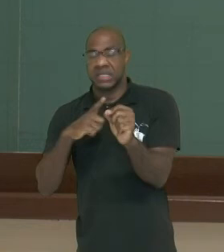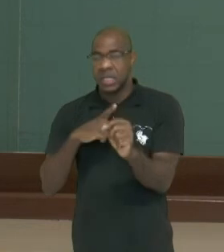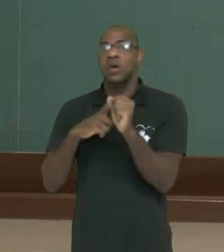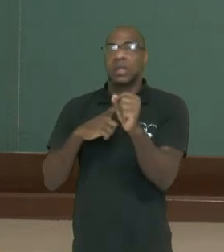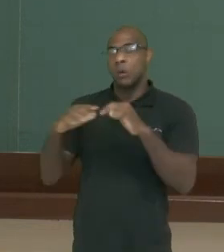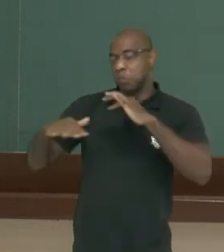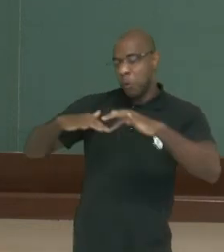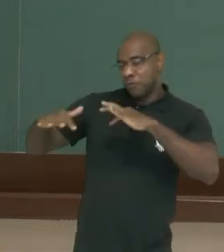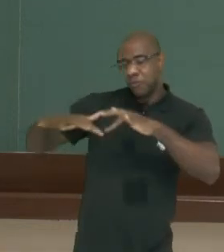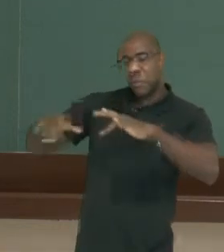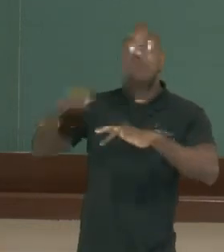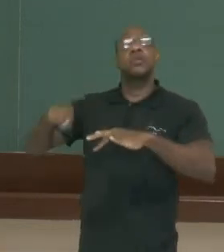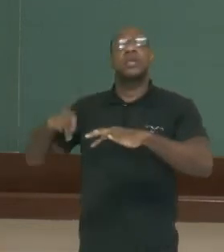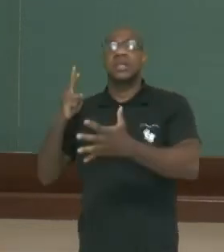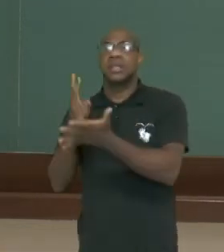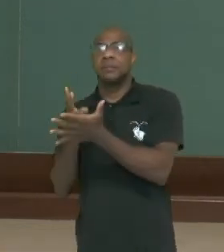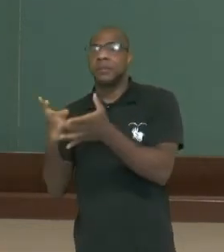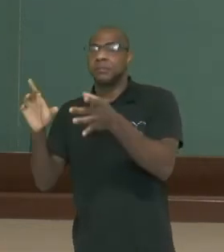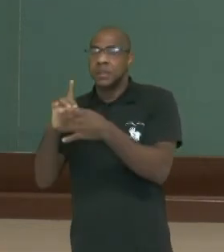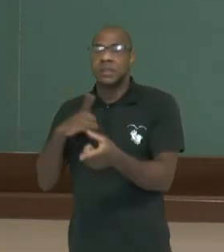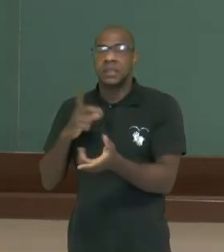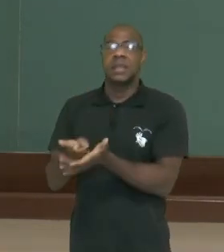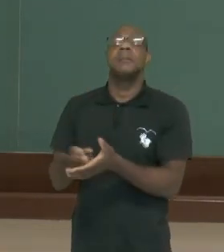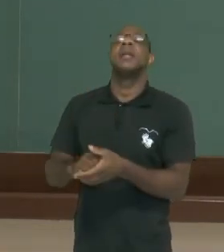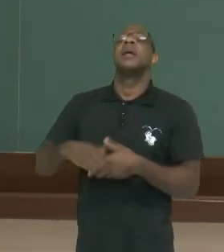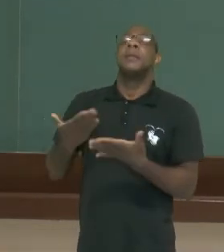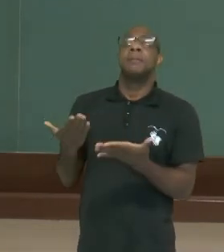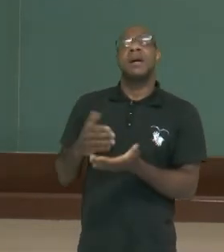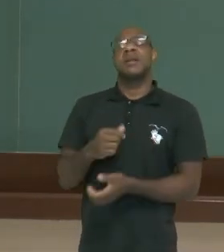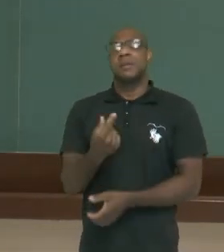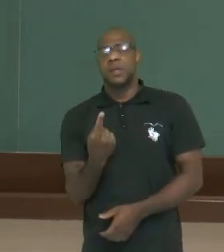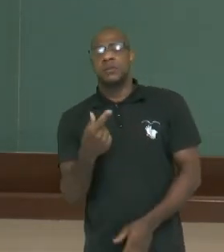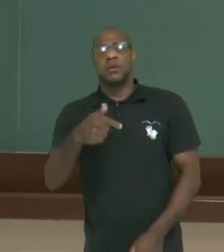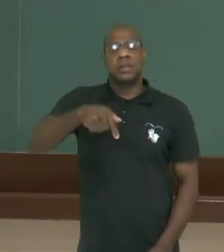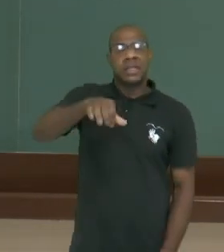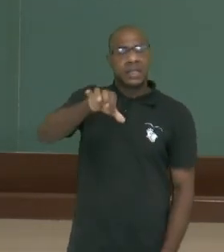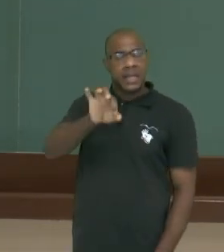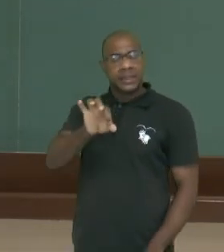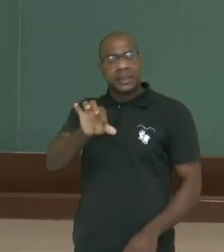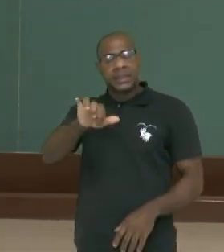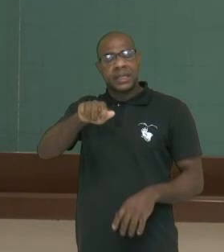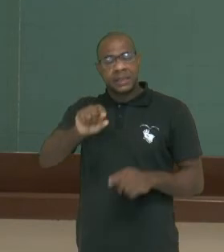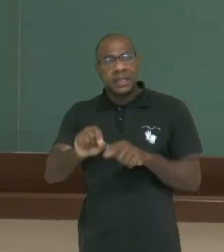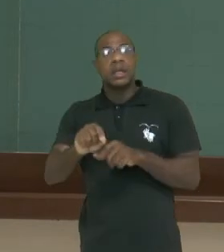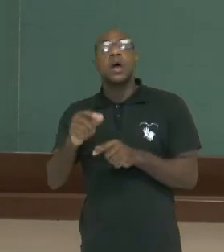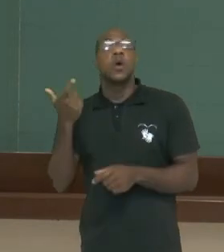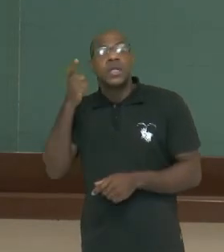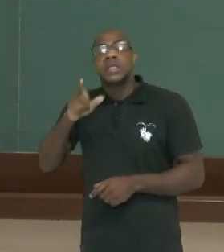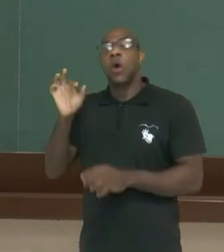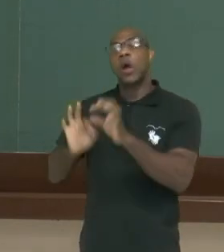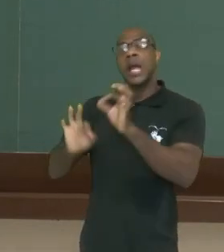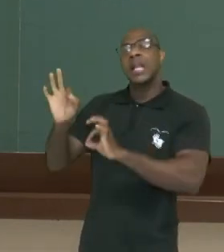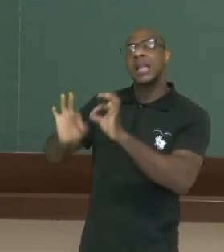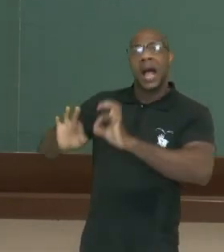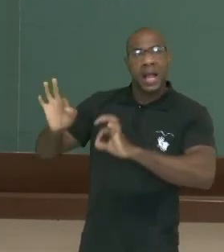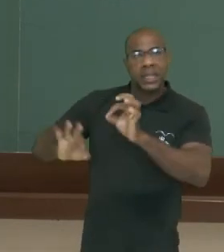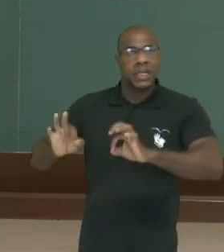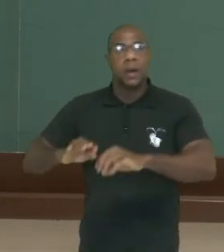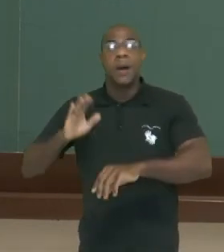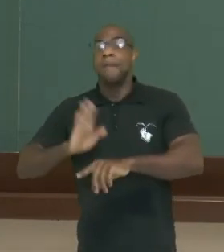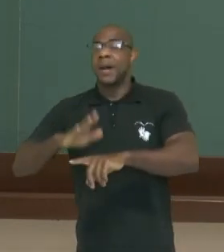esse movimento sempre unido. Mas a partir da década de 70, conseguiu a organização